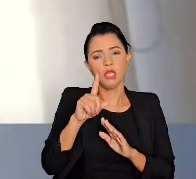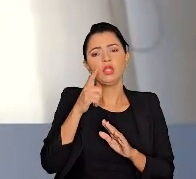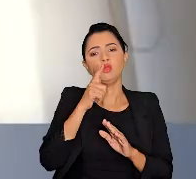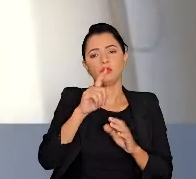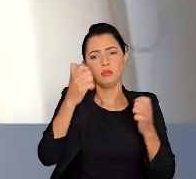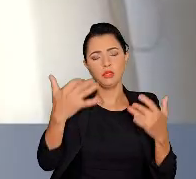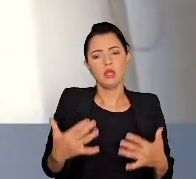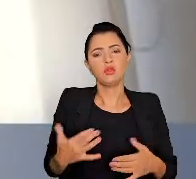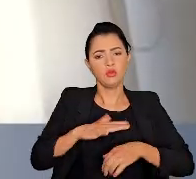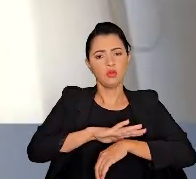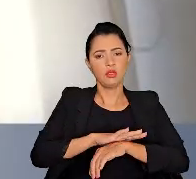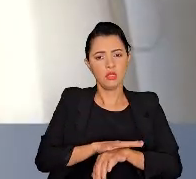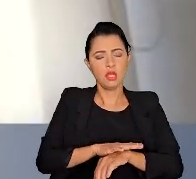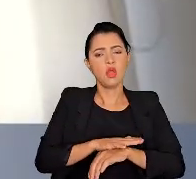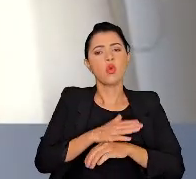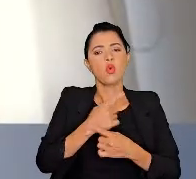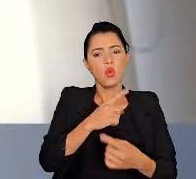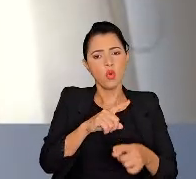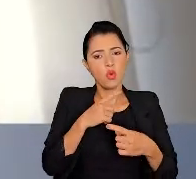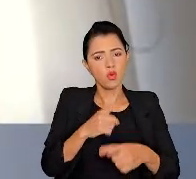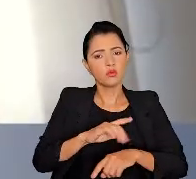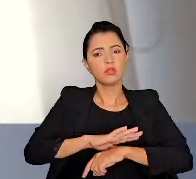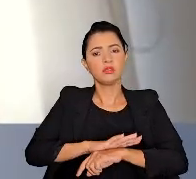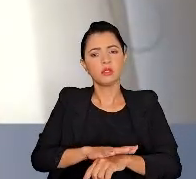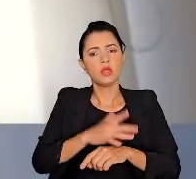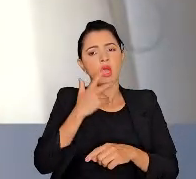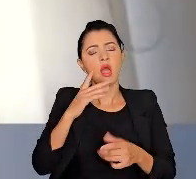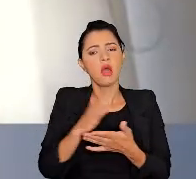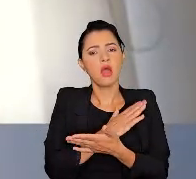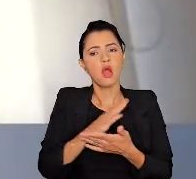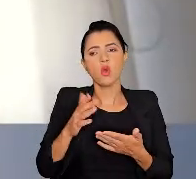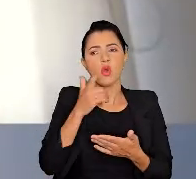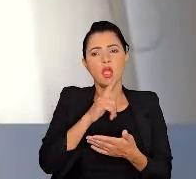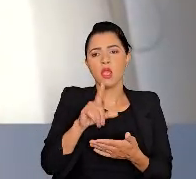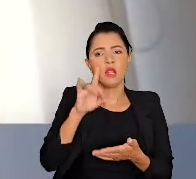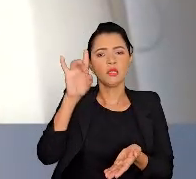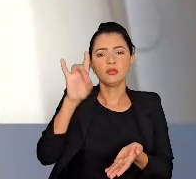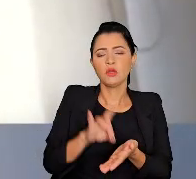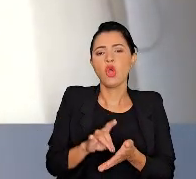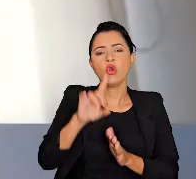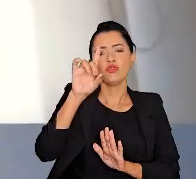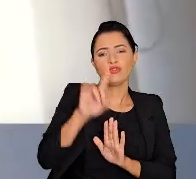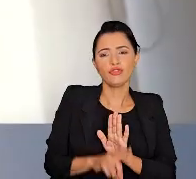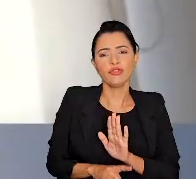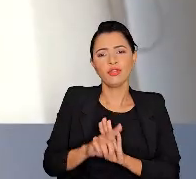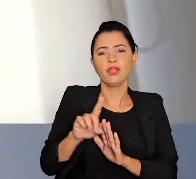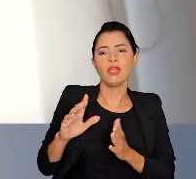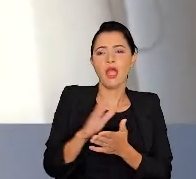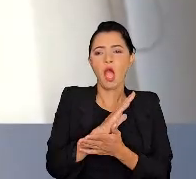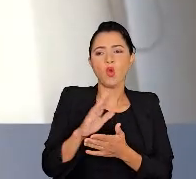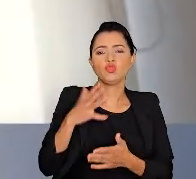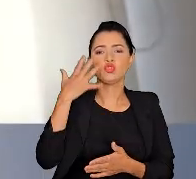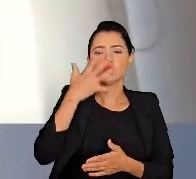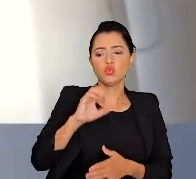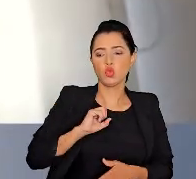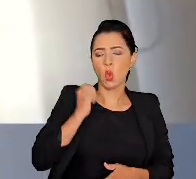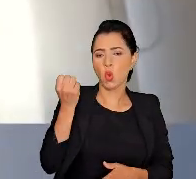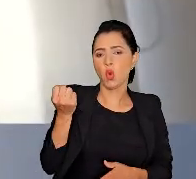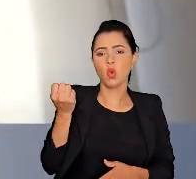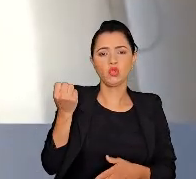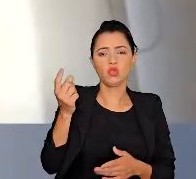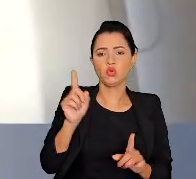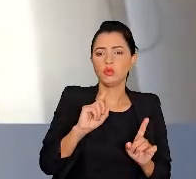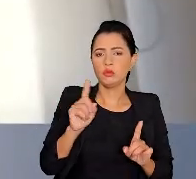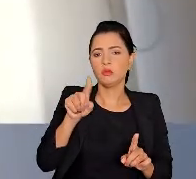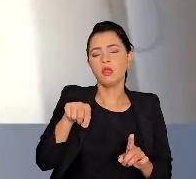dizemos hoje, em alguns julgados já, ela não consagra o direito ao discurso de ódio, né, que é um tema